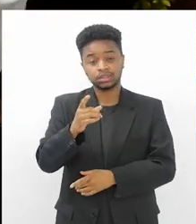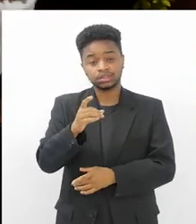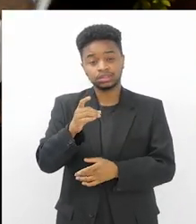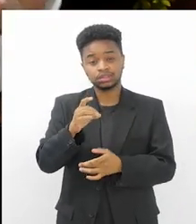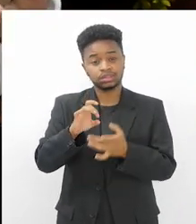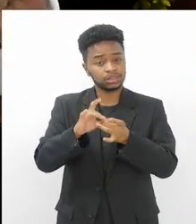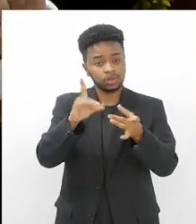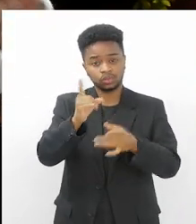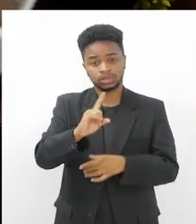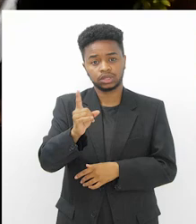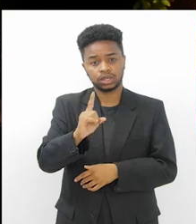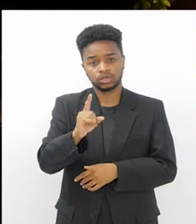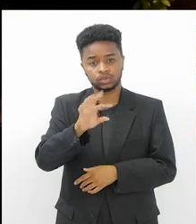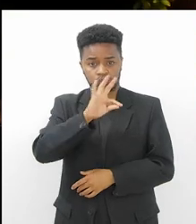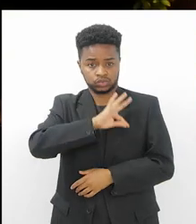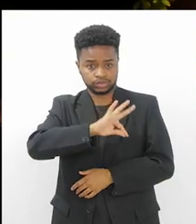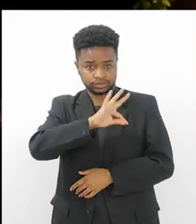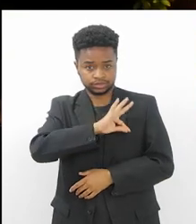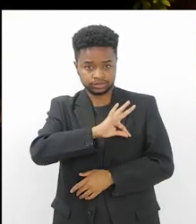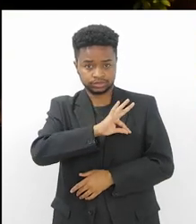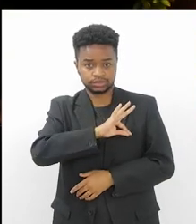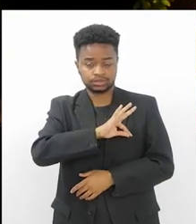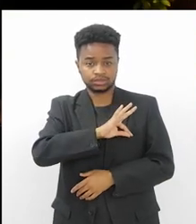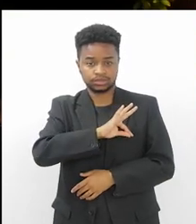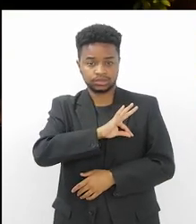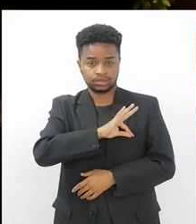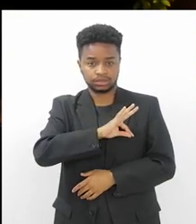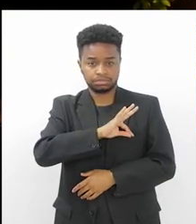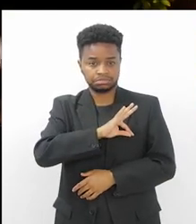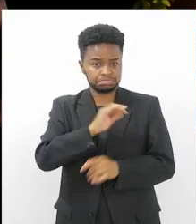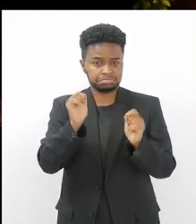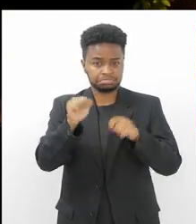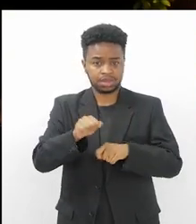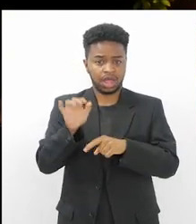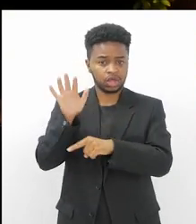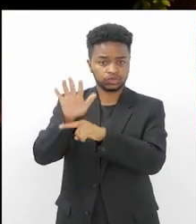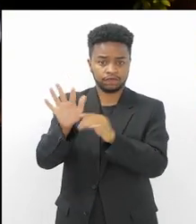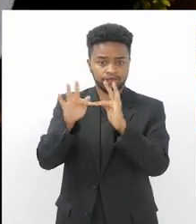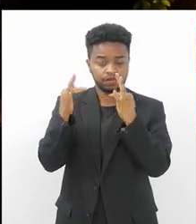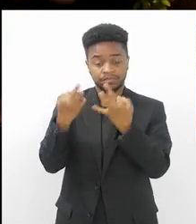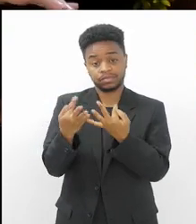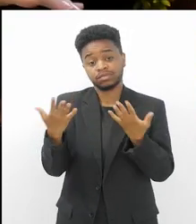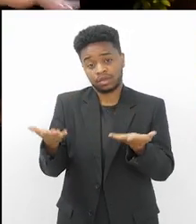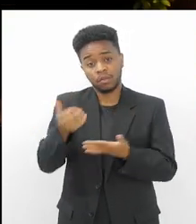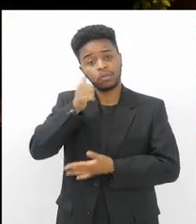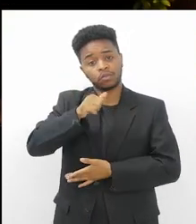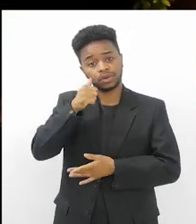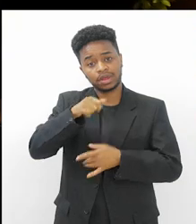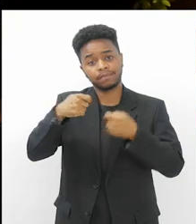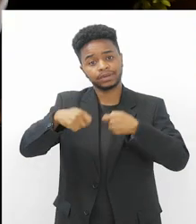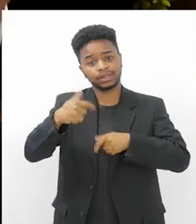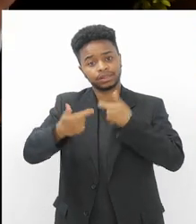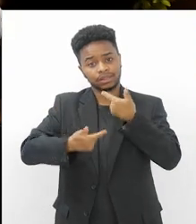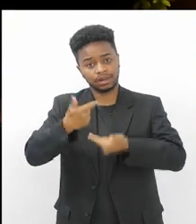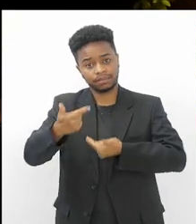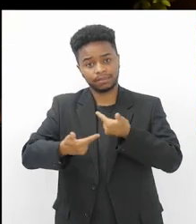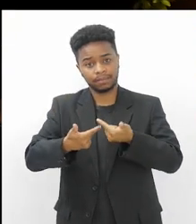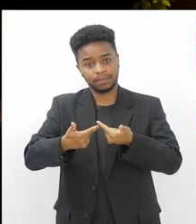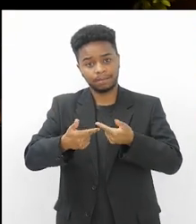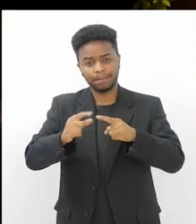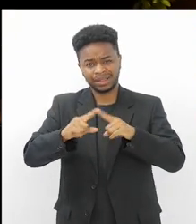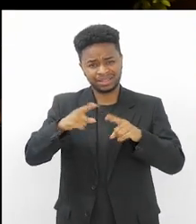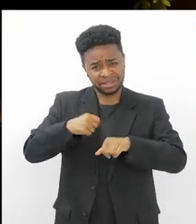não permite que um homem ou que um salário cubra a família. Então a mulher tem que trabalhar, mas